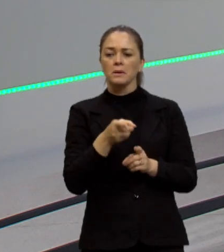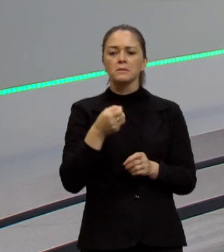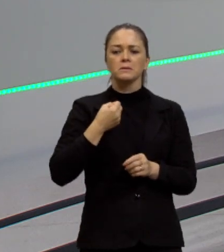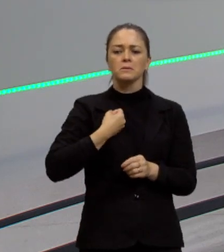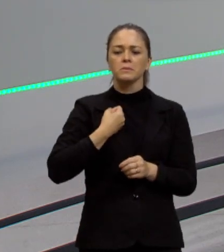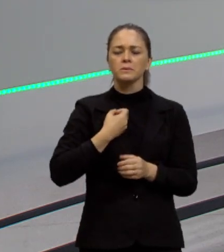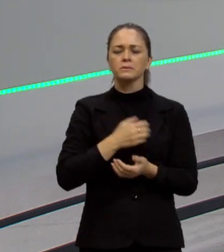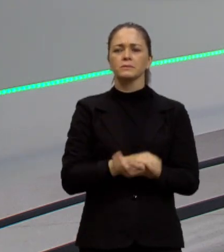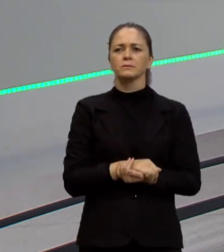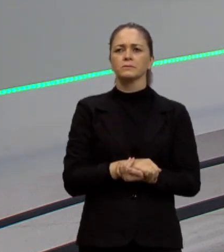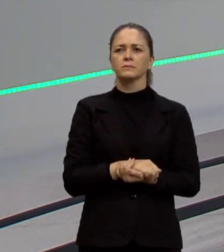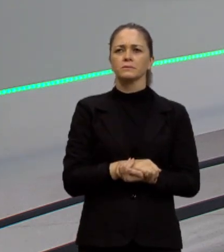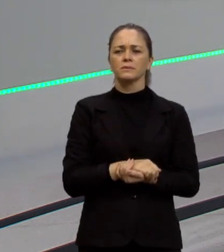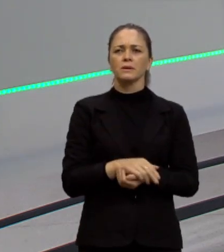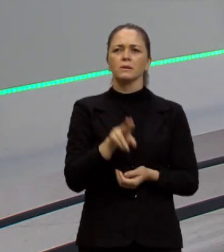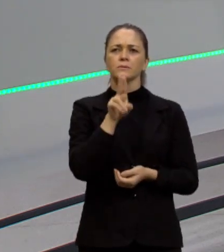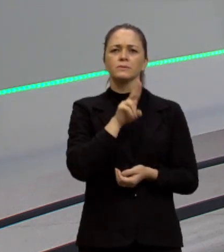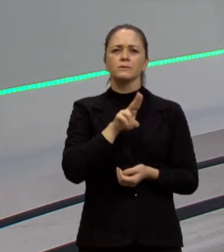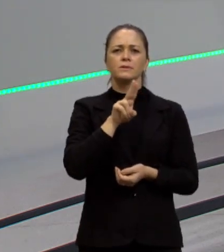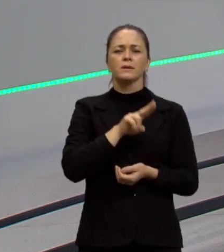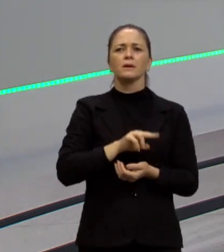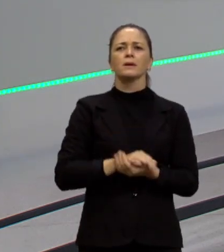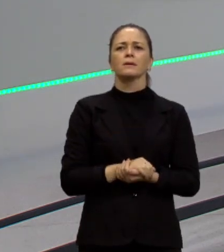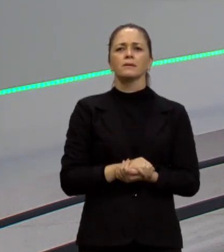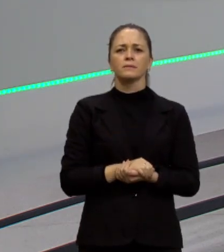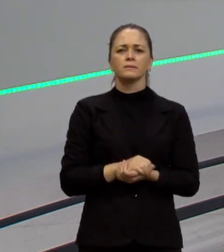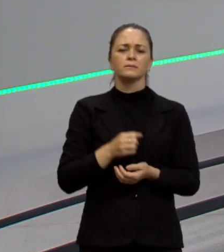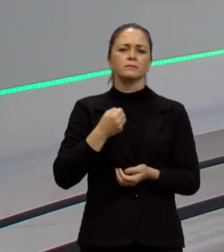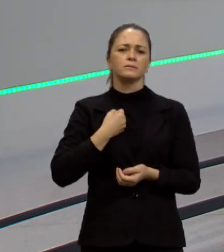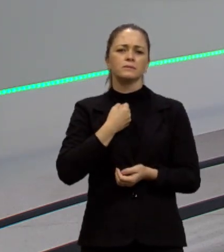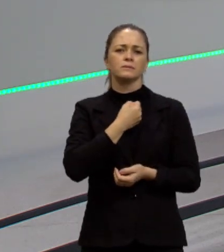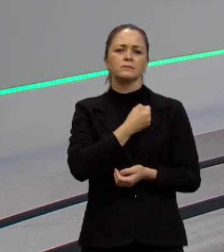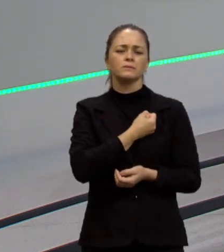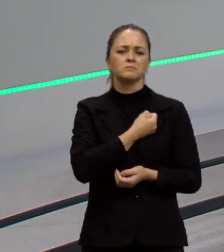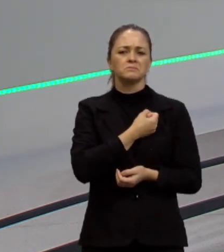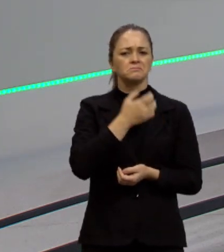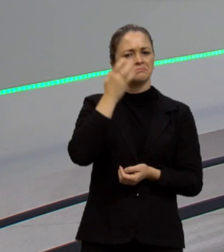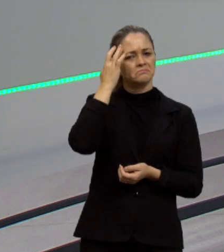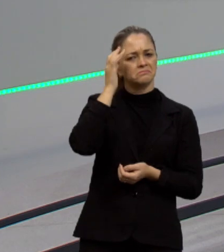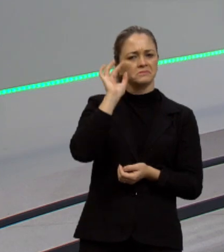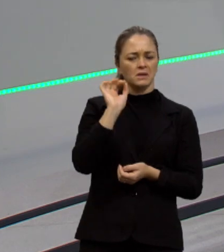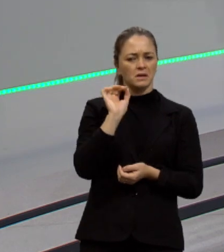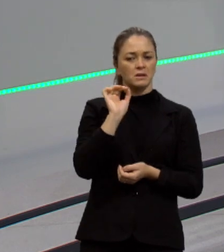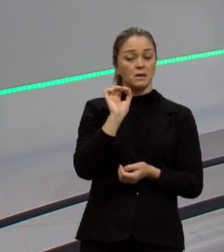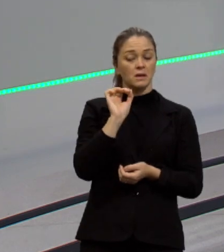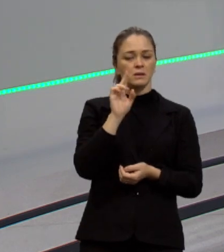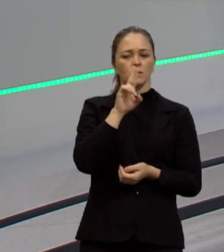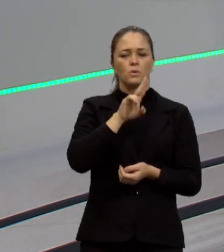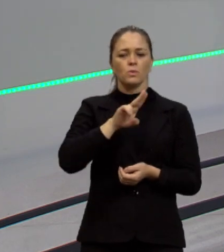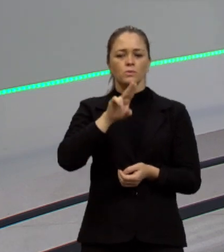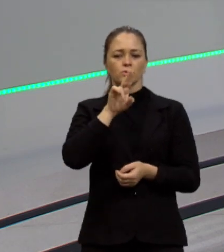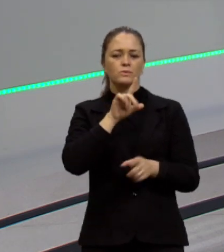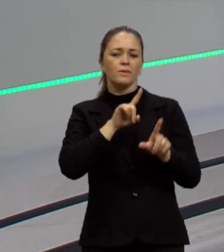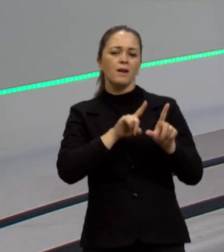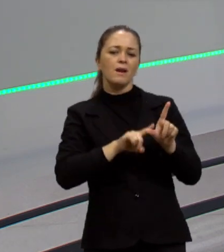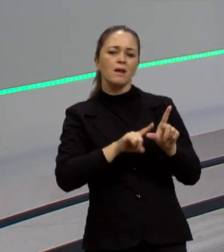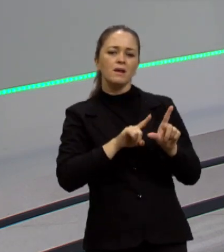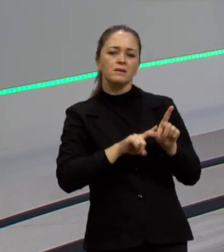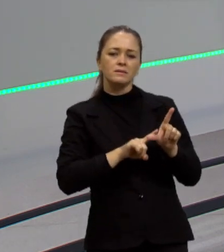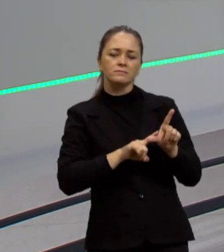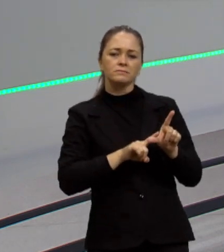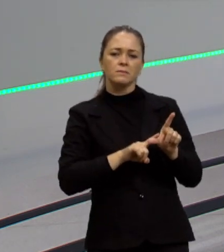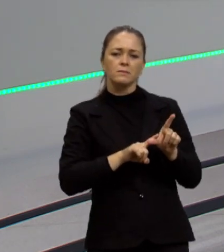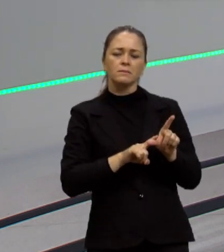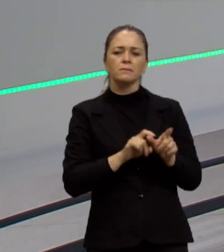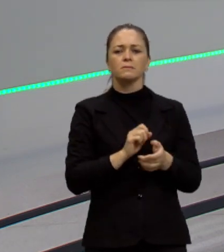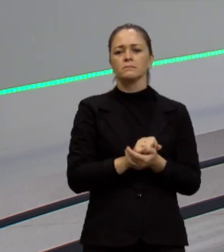vamos usar? Ó, novamente, estou falando de um número que eu não sei qual é. Então, se eu não sei qual é, eu chamo esse número